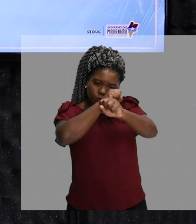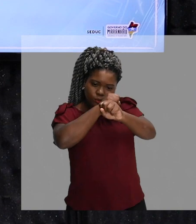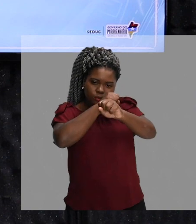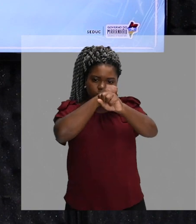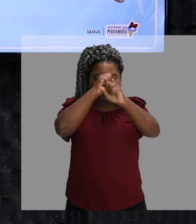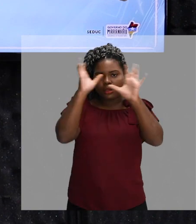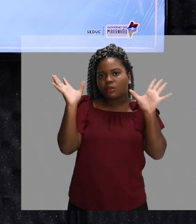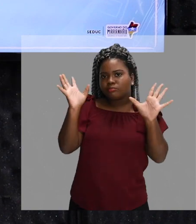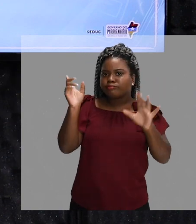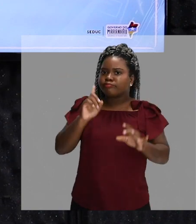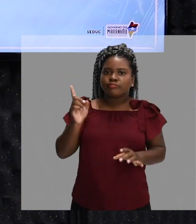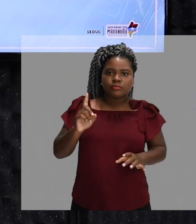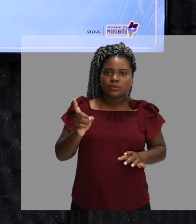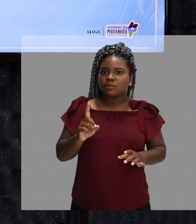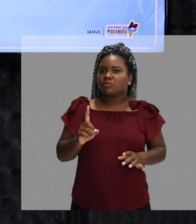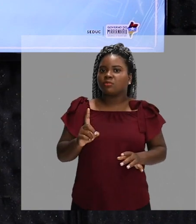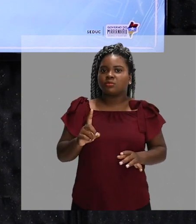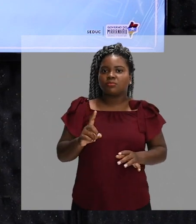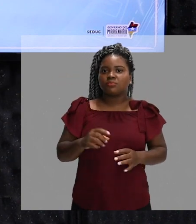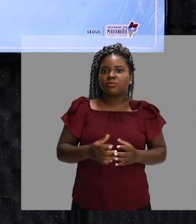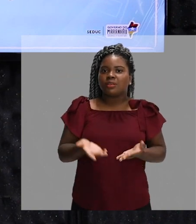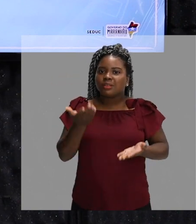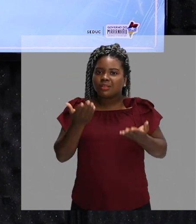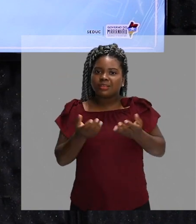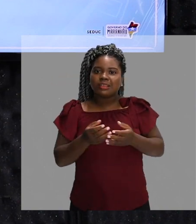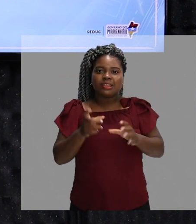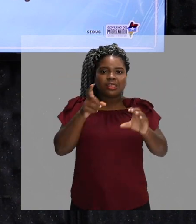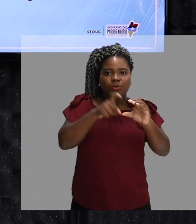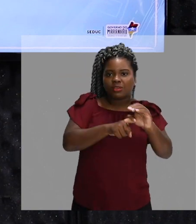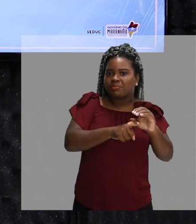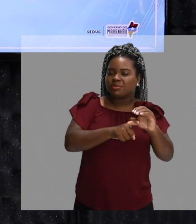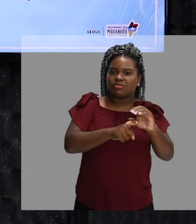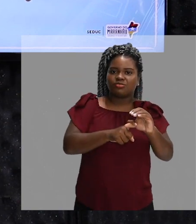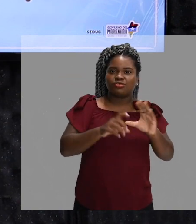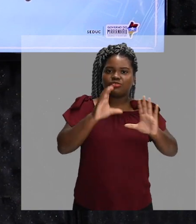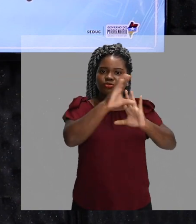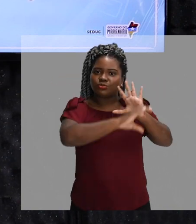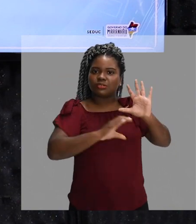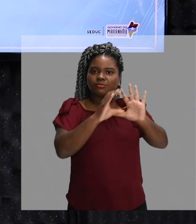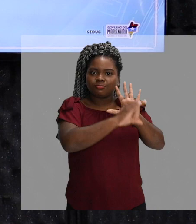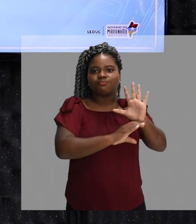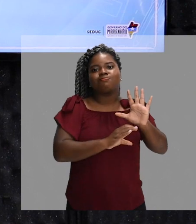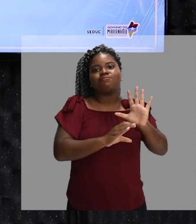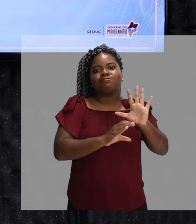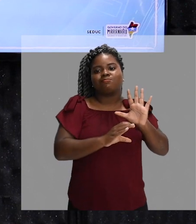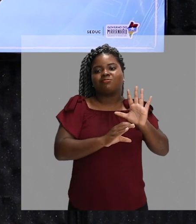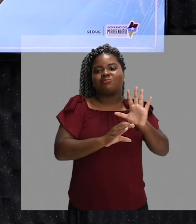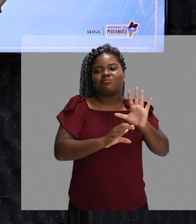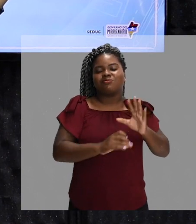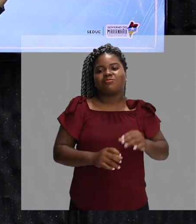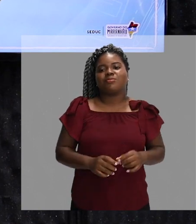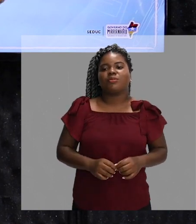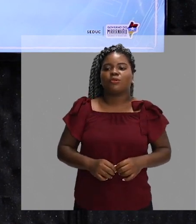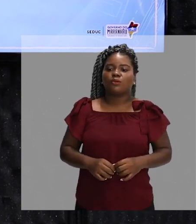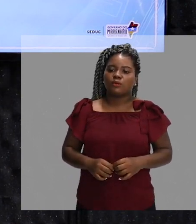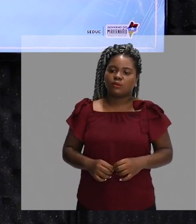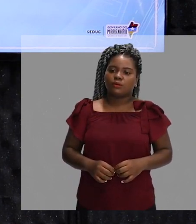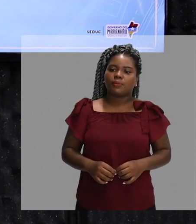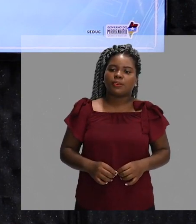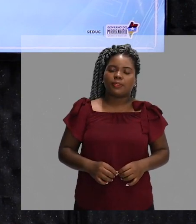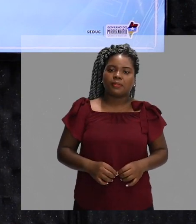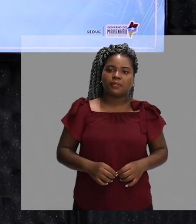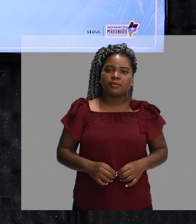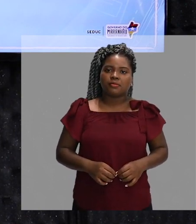grande dificuldade se o tempo não estiver limpo. Os sensores ativos não, porque eles emitem a fonte de energia e eles captam de volta